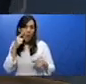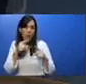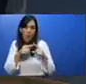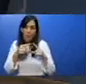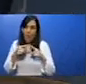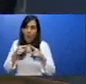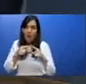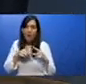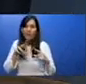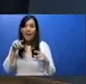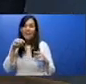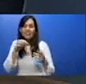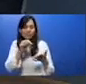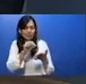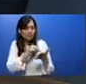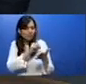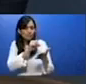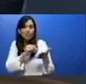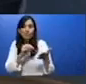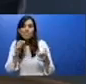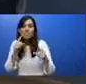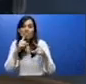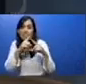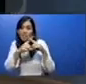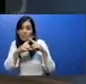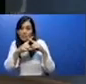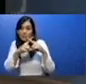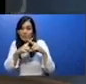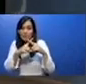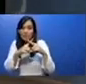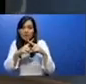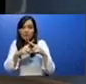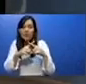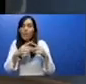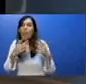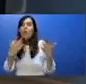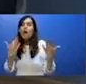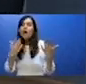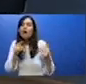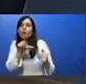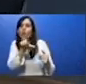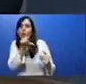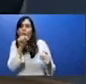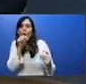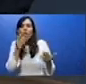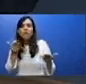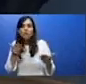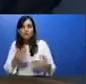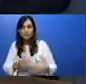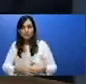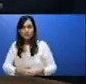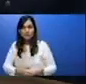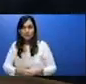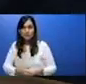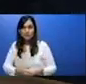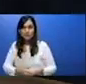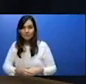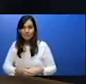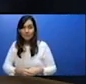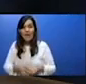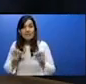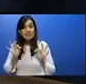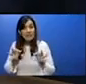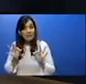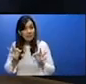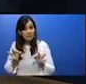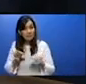vão assinalar ou fazer um X na alternativa correta. 1.